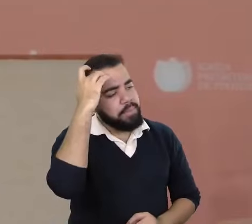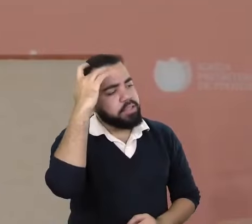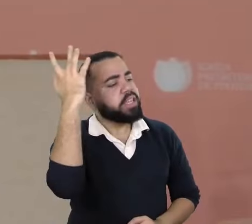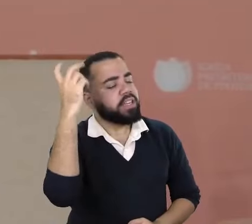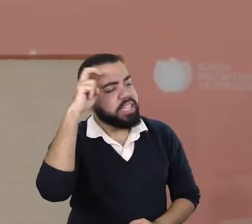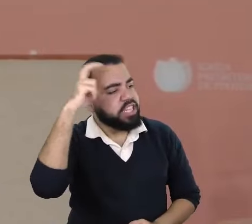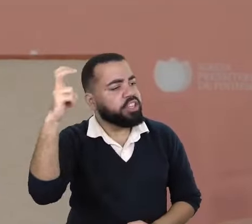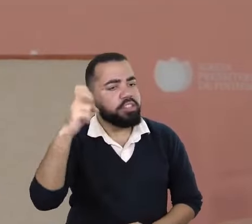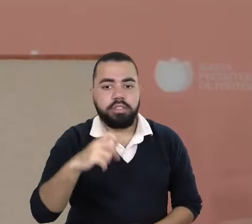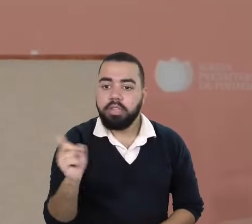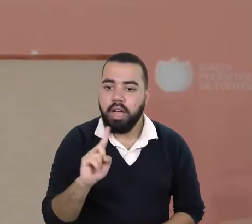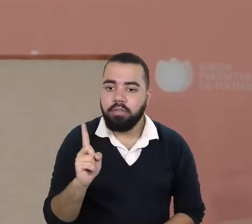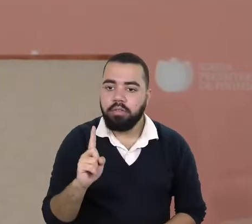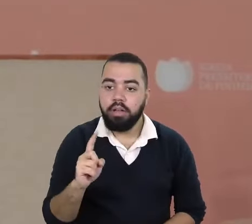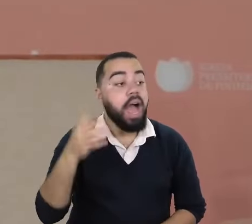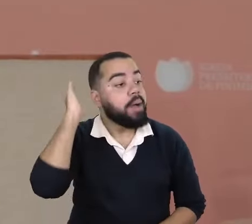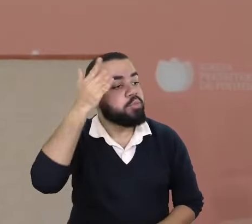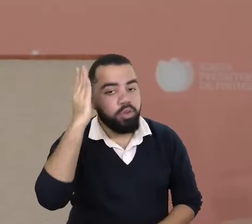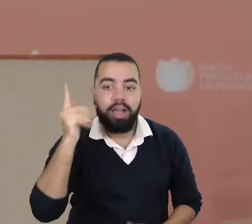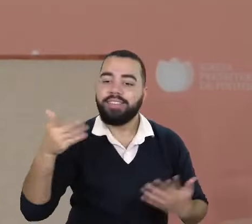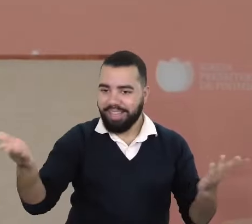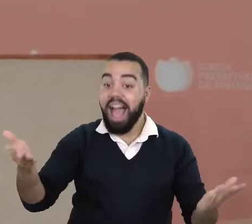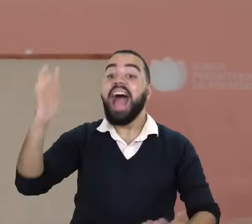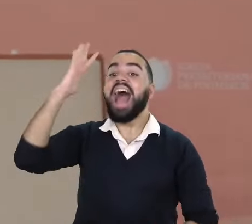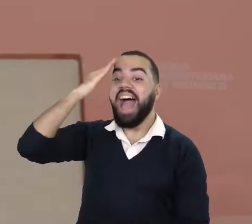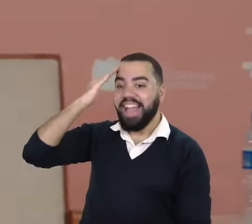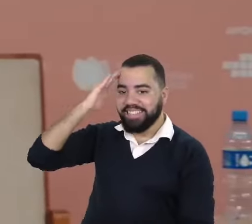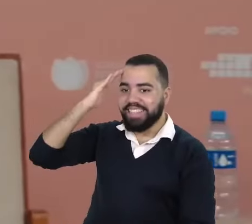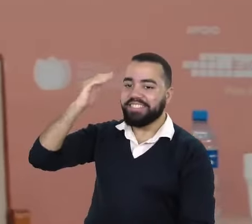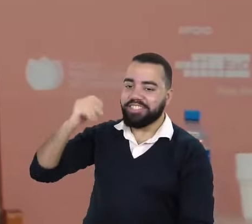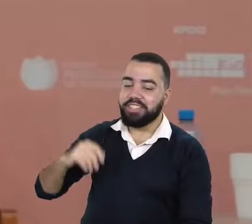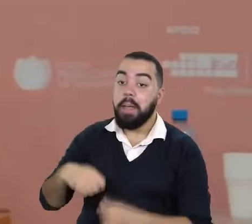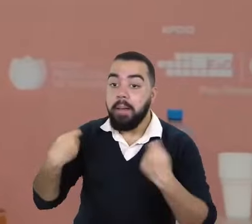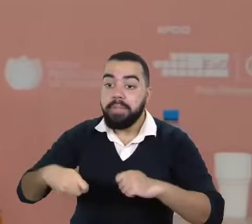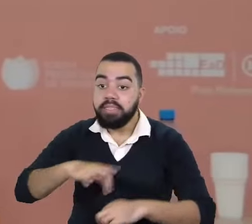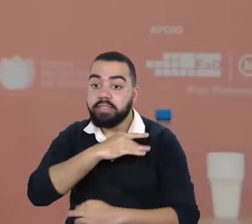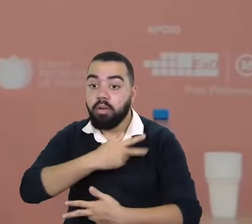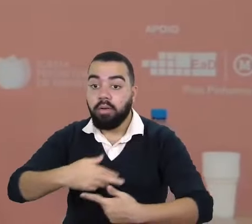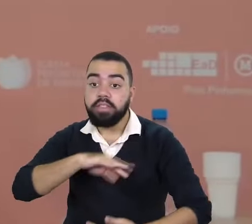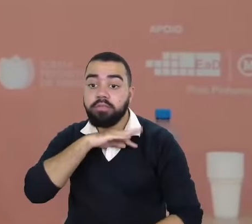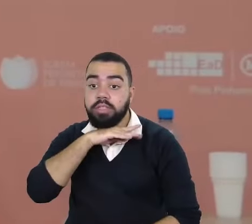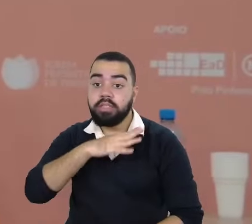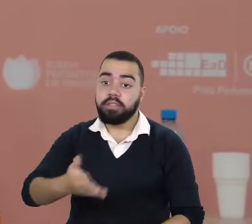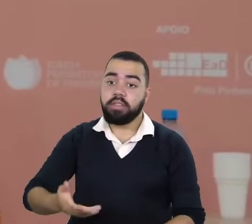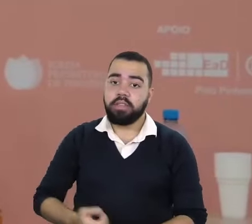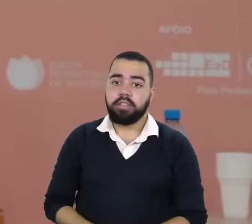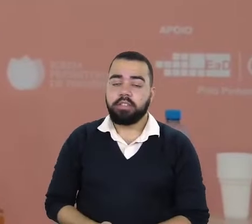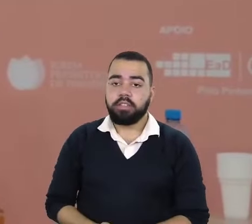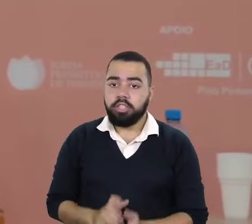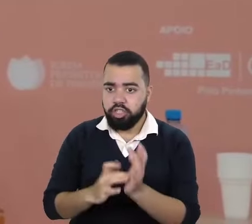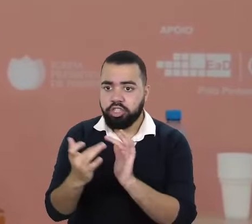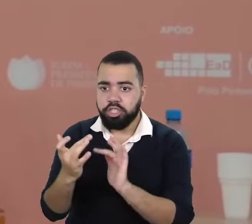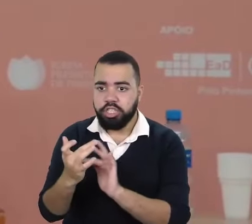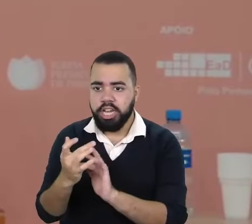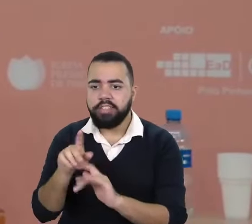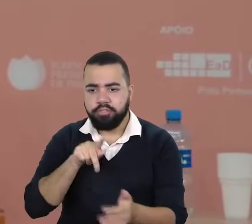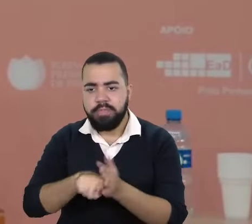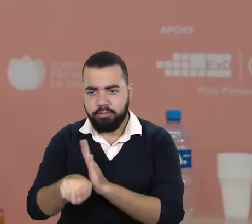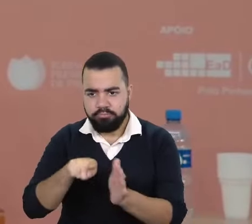Não é fácil? E por que ela é assim? O que ela tem? Eu acho que Jesus era uma pessoa que